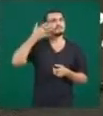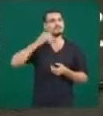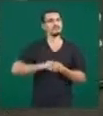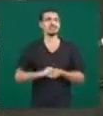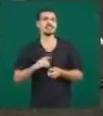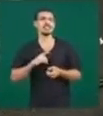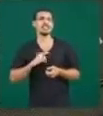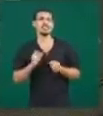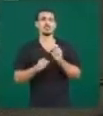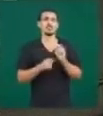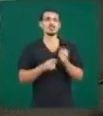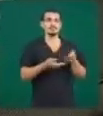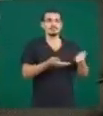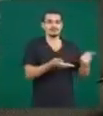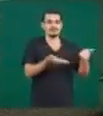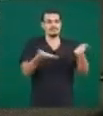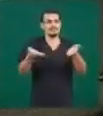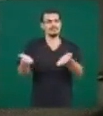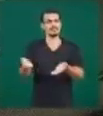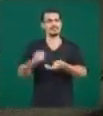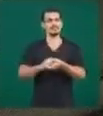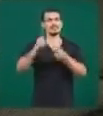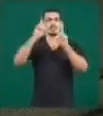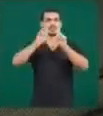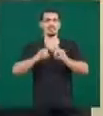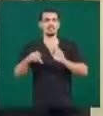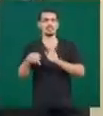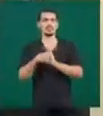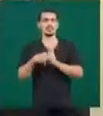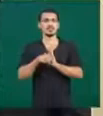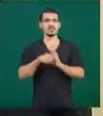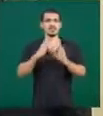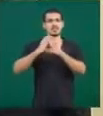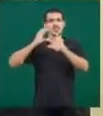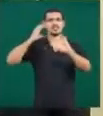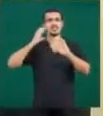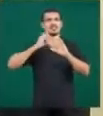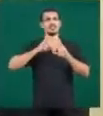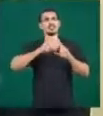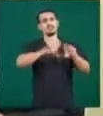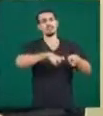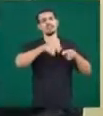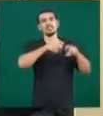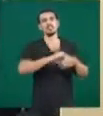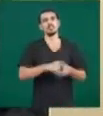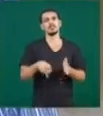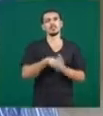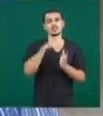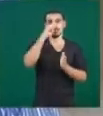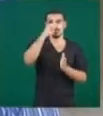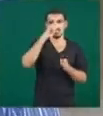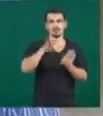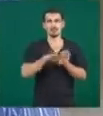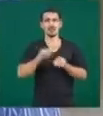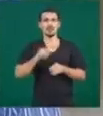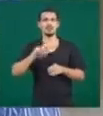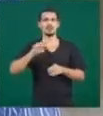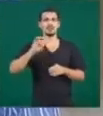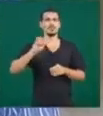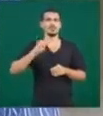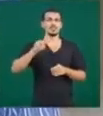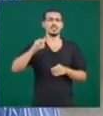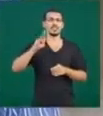a ex-diretores da Associação dos Engenheiros Agrônomos do Triângulo Mineiro e Alto Paranaíba. Ademir conta